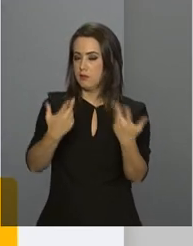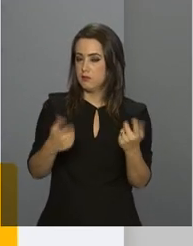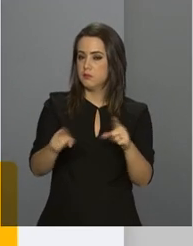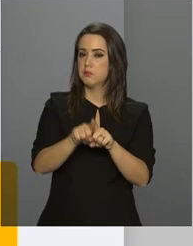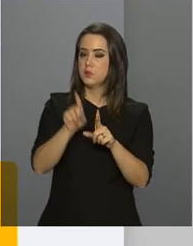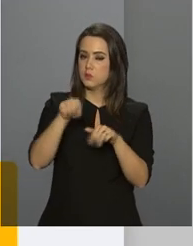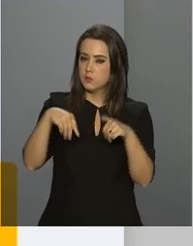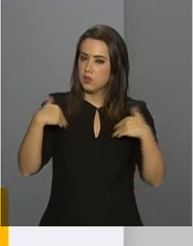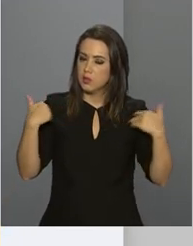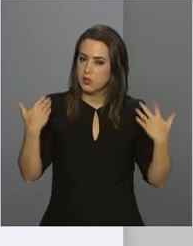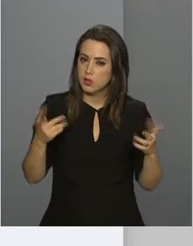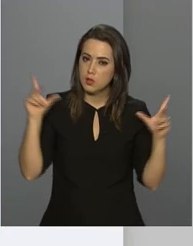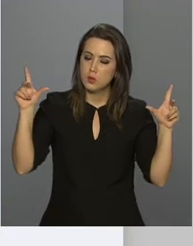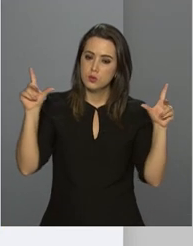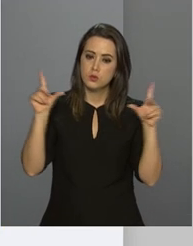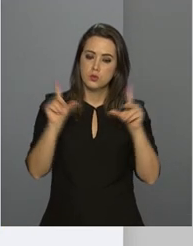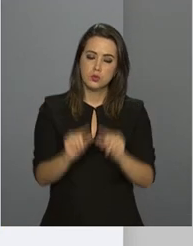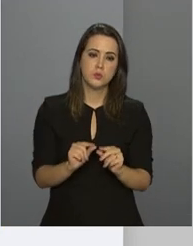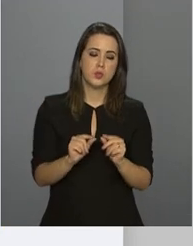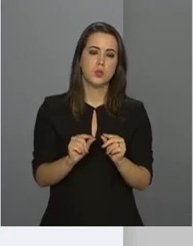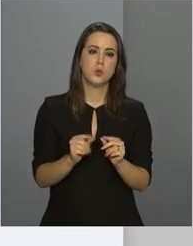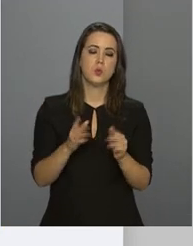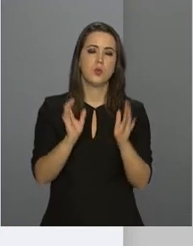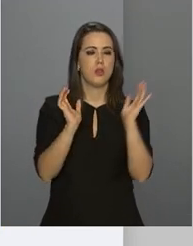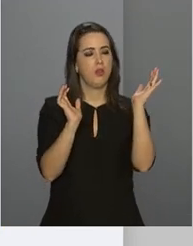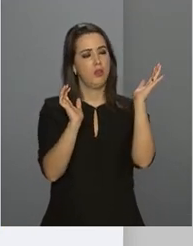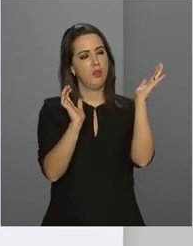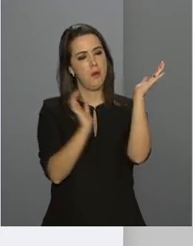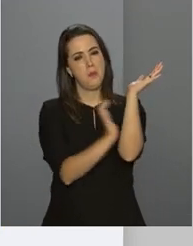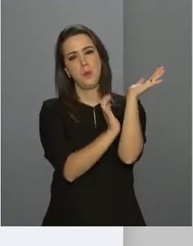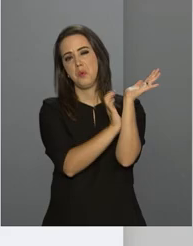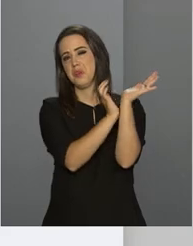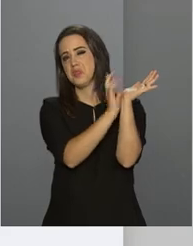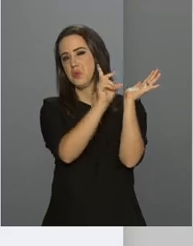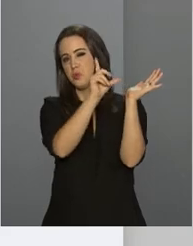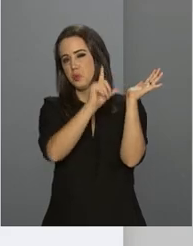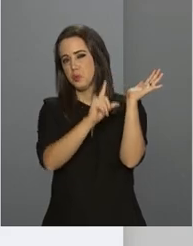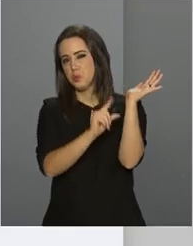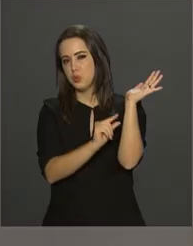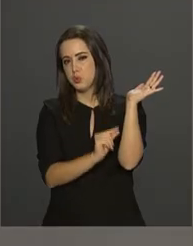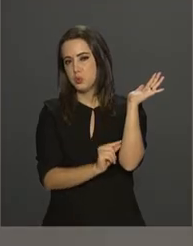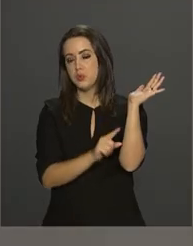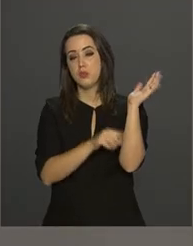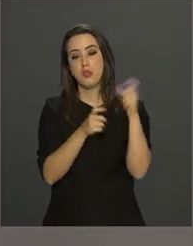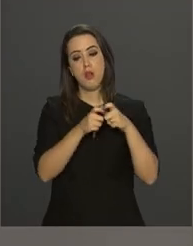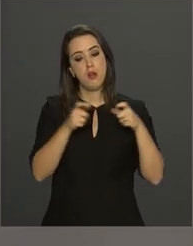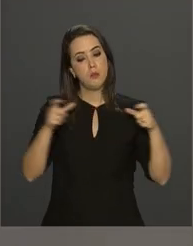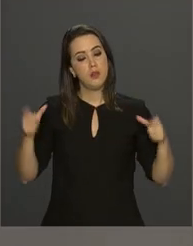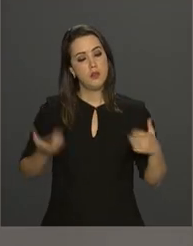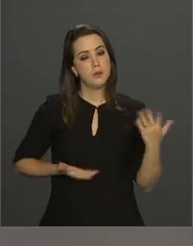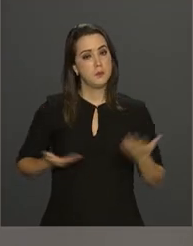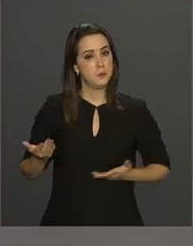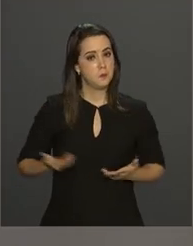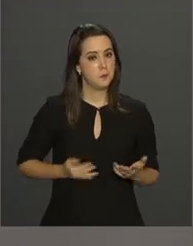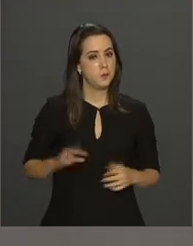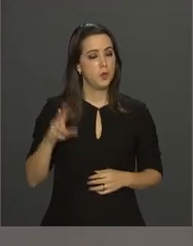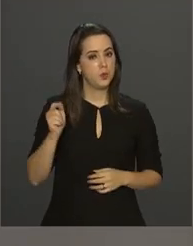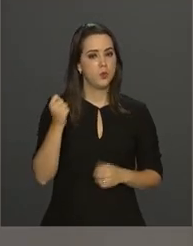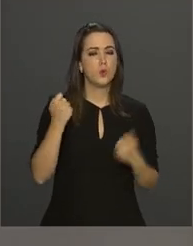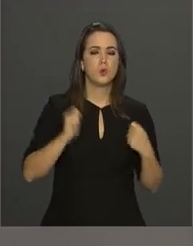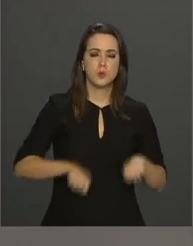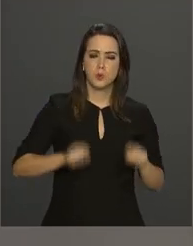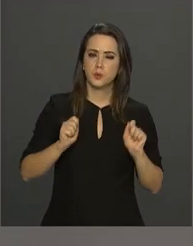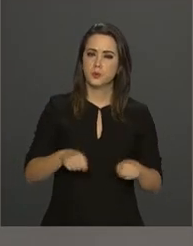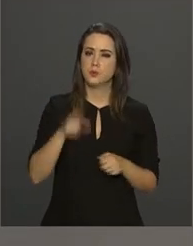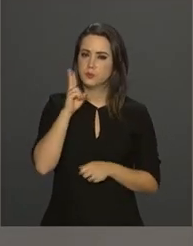isto, reduzir a burocracia e ampliar as ofertas de serviços. Todos, como puderam perceber